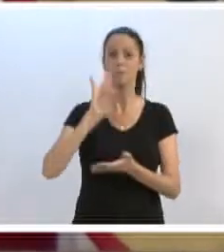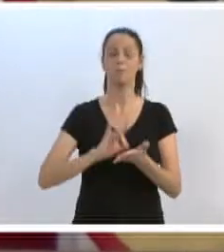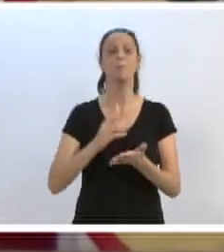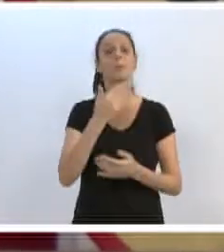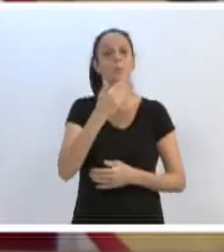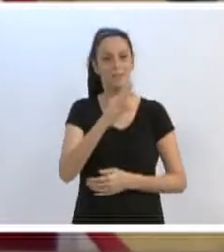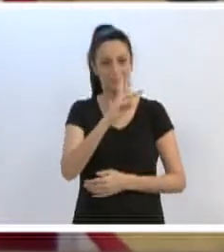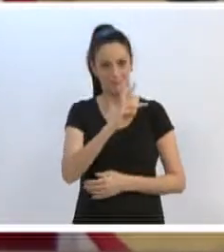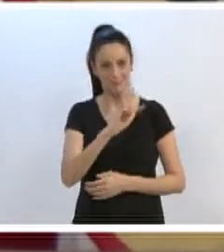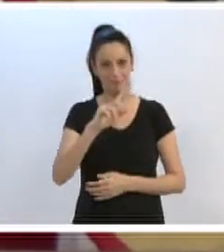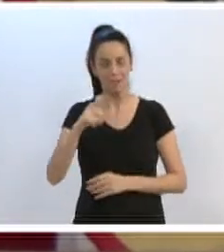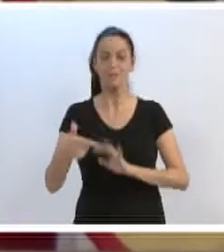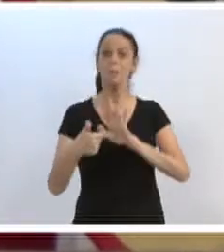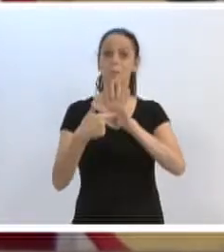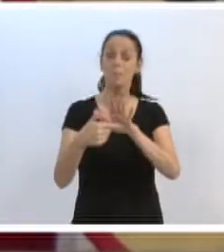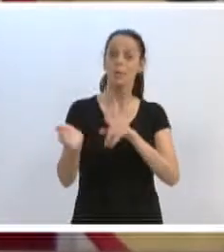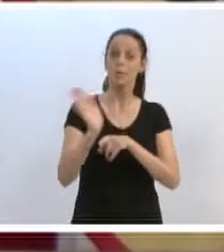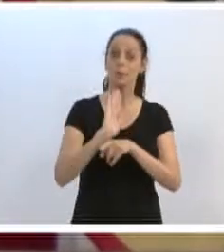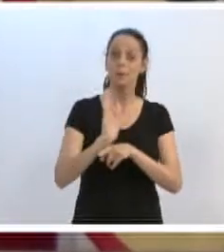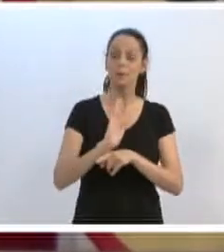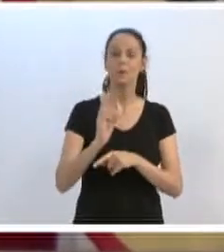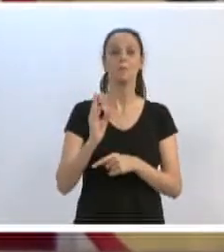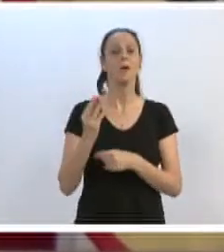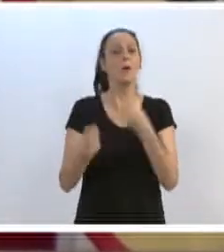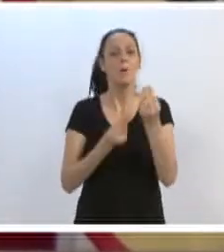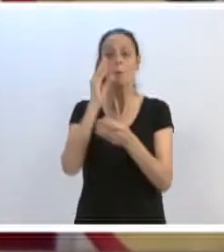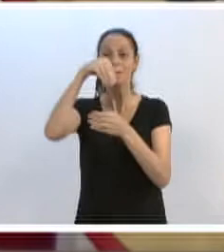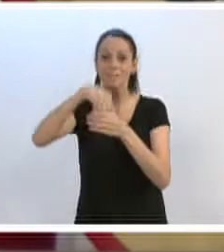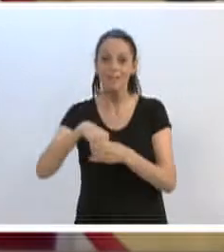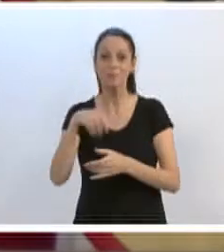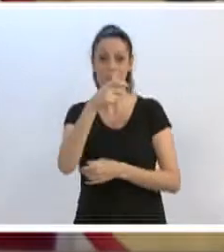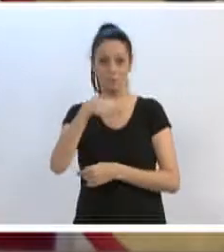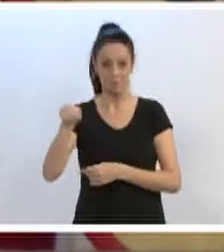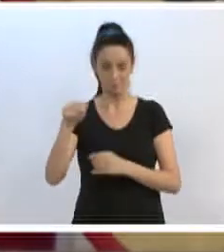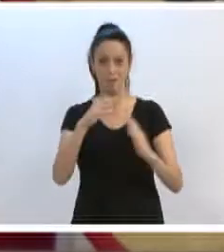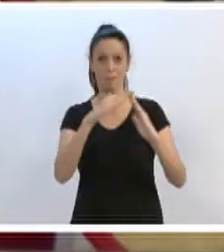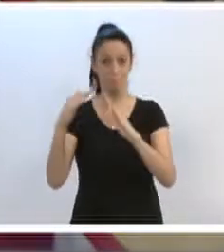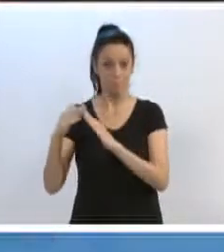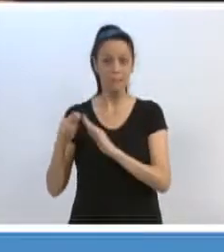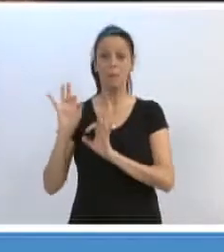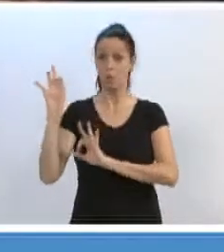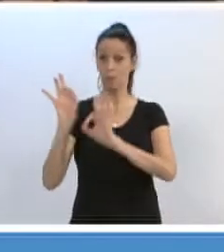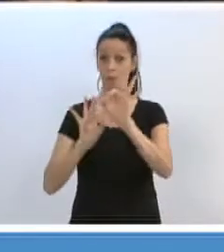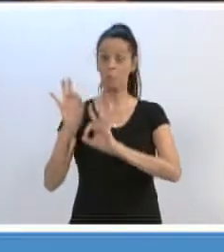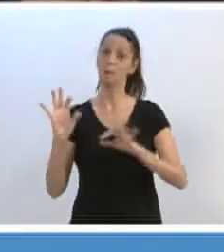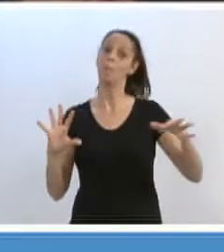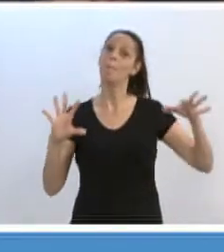para mostrar um pouquinho do que é uma associação de moradores organizada e a contribuição dos empresários.